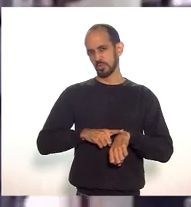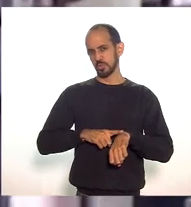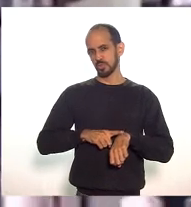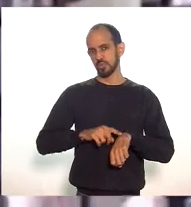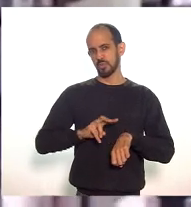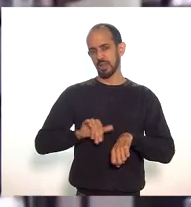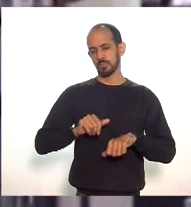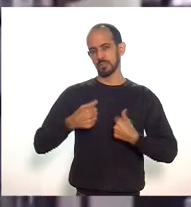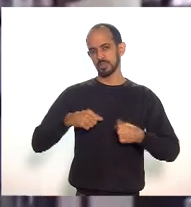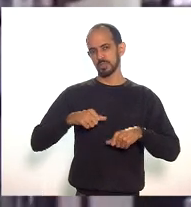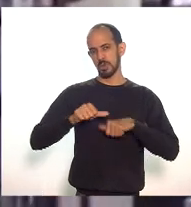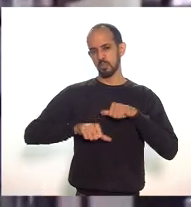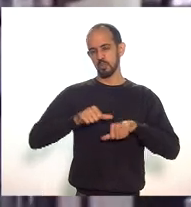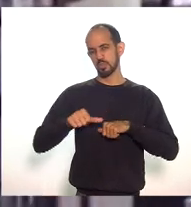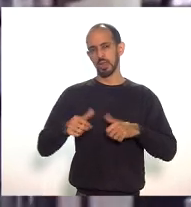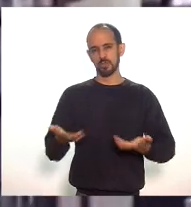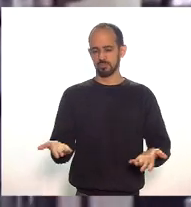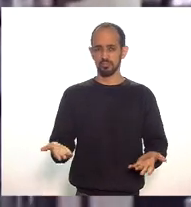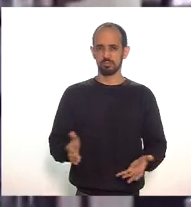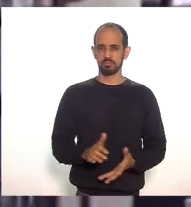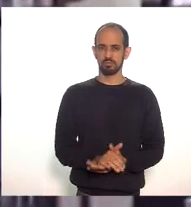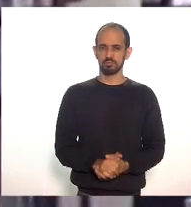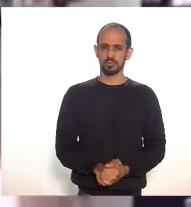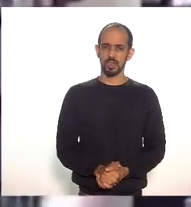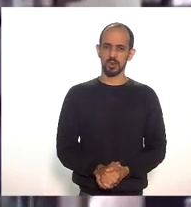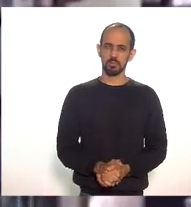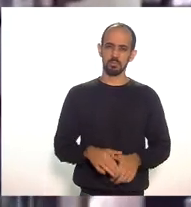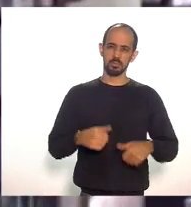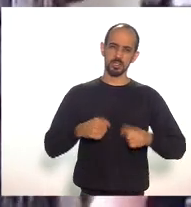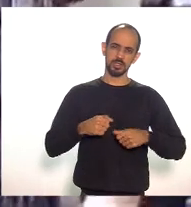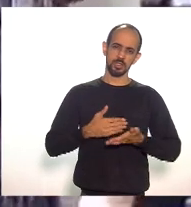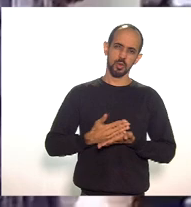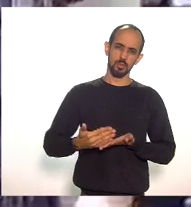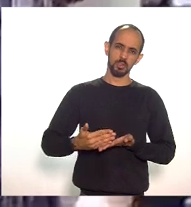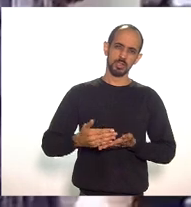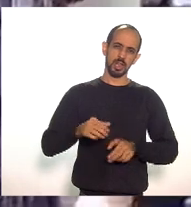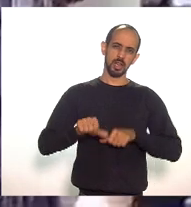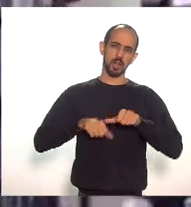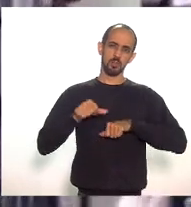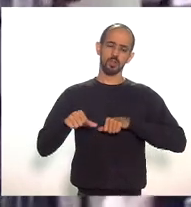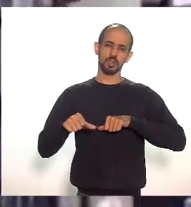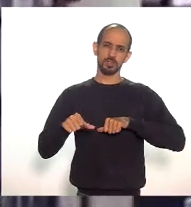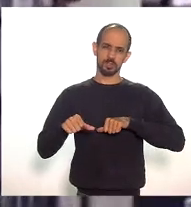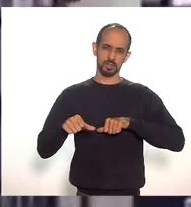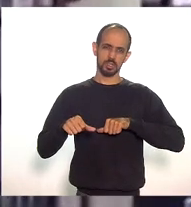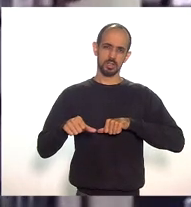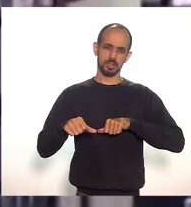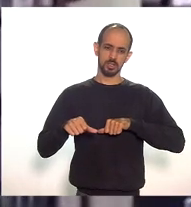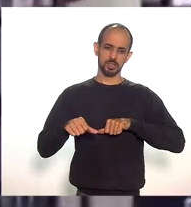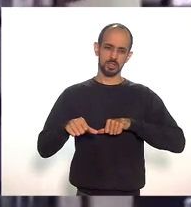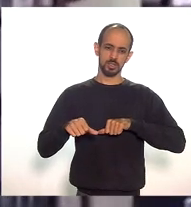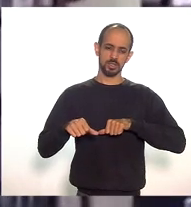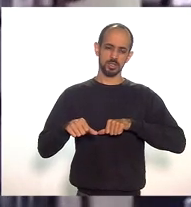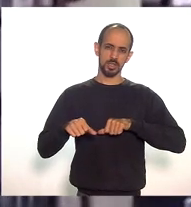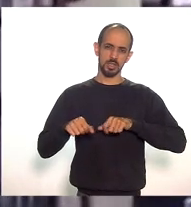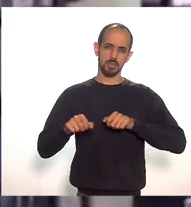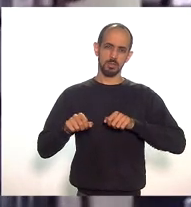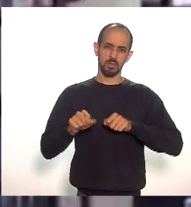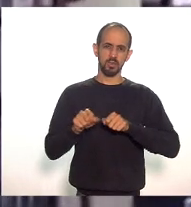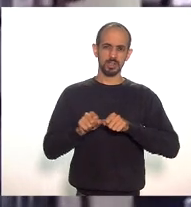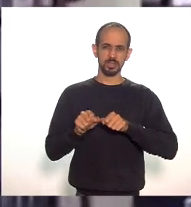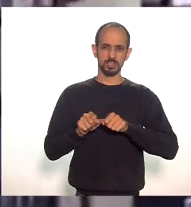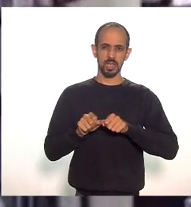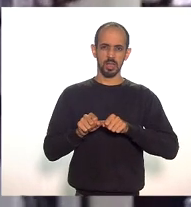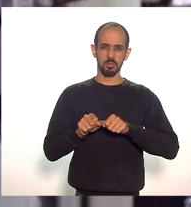botar gente começar na mudança se trabalhar uma recuperação